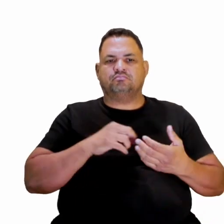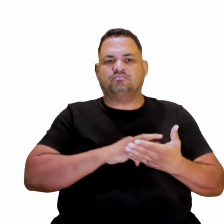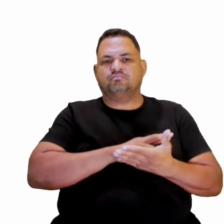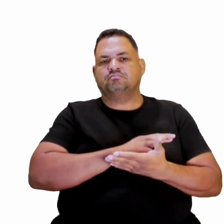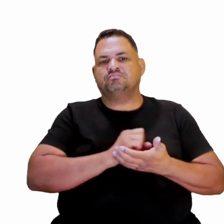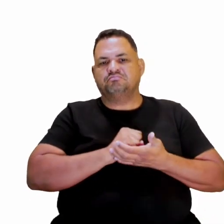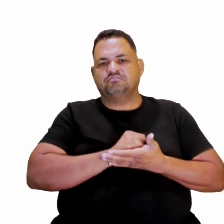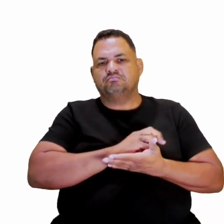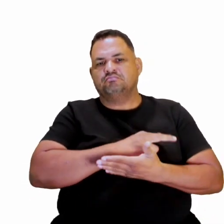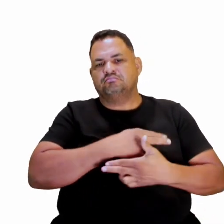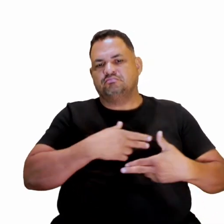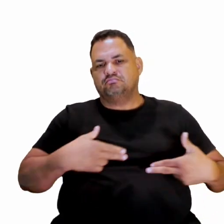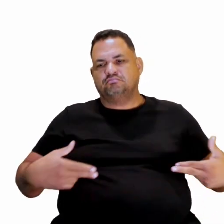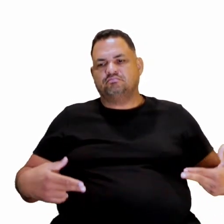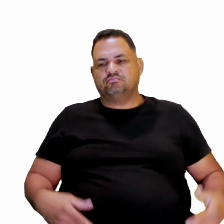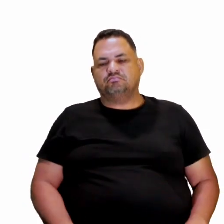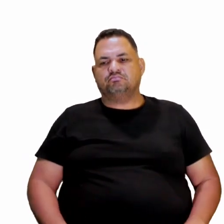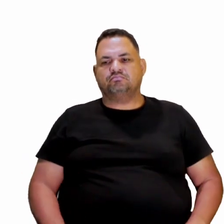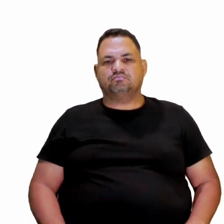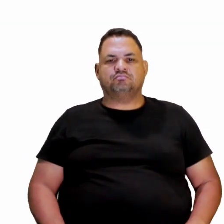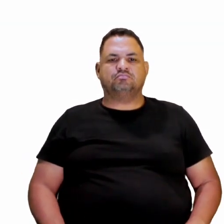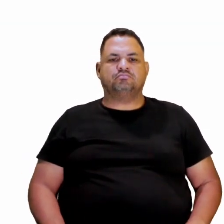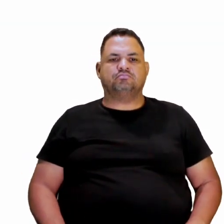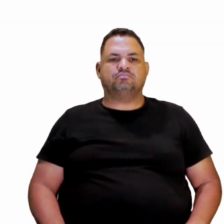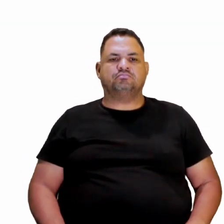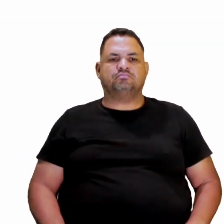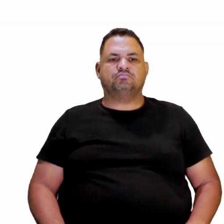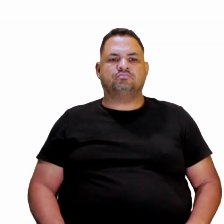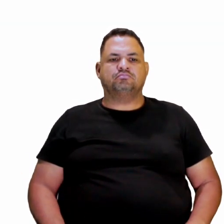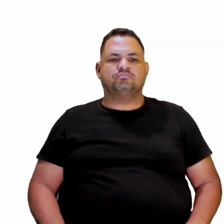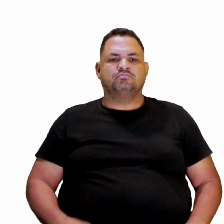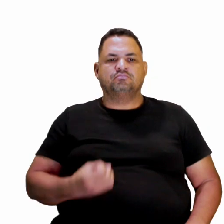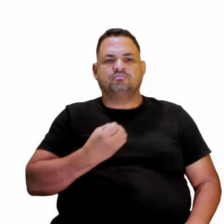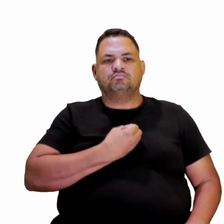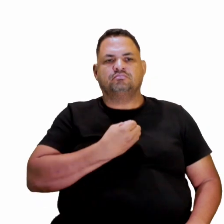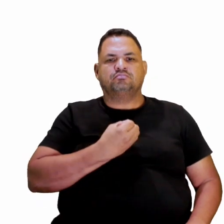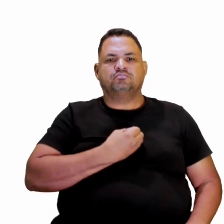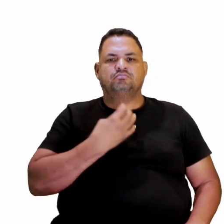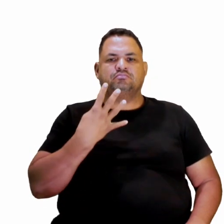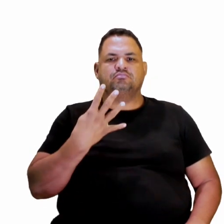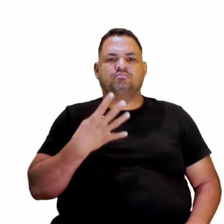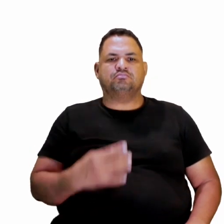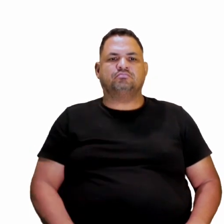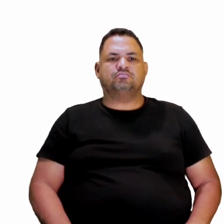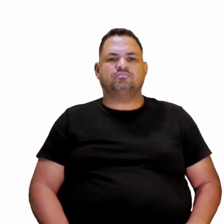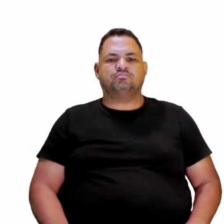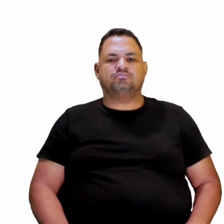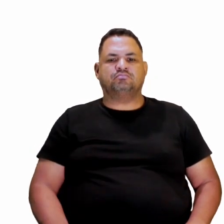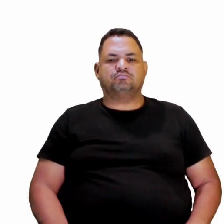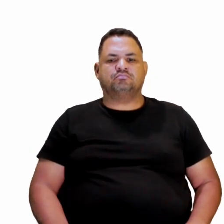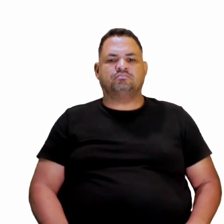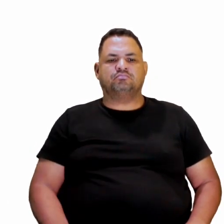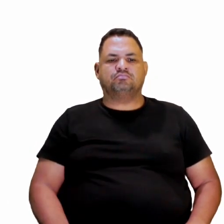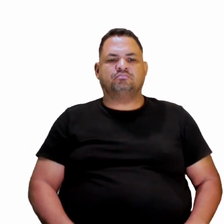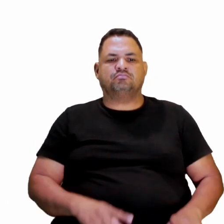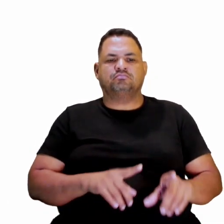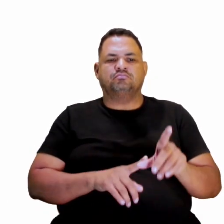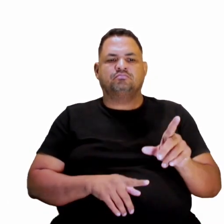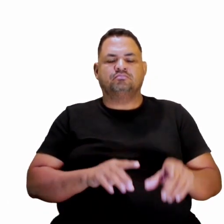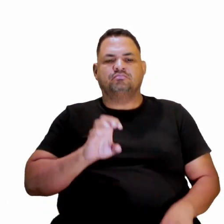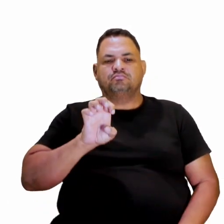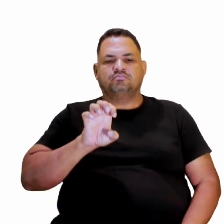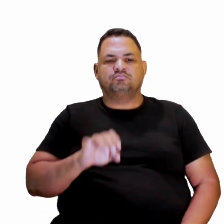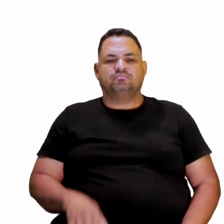bem abrangentes. Então, com certeza, número 4 é a questão letra E,